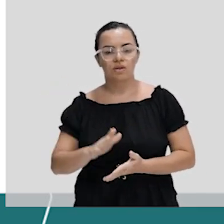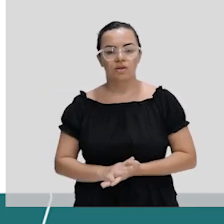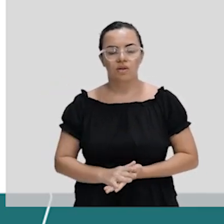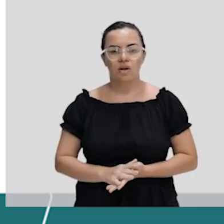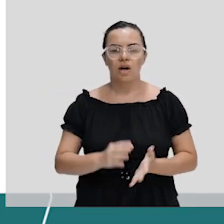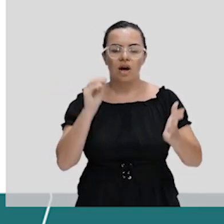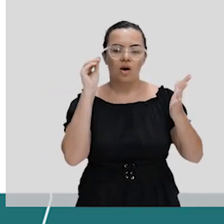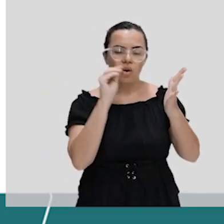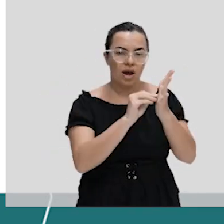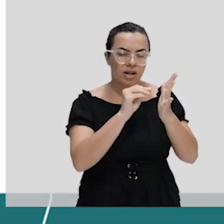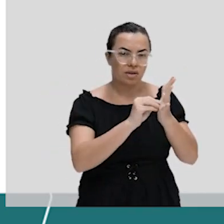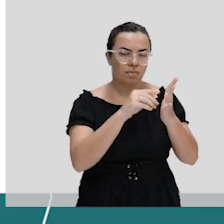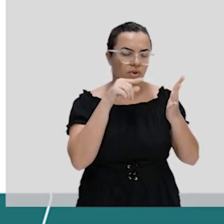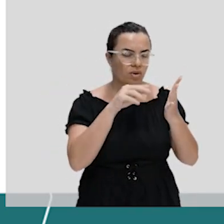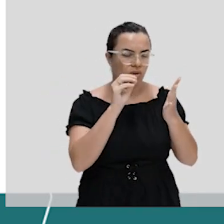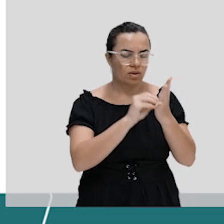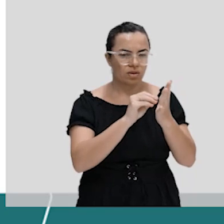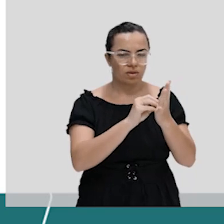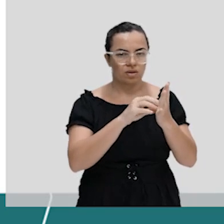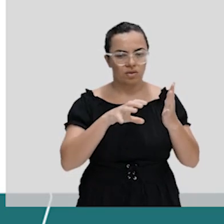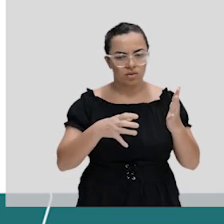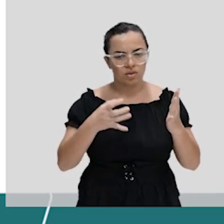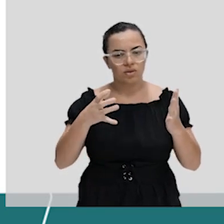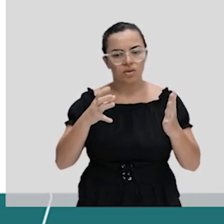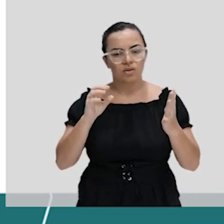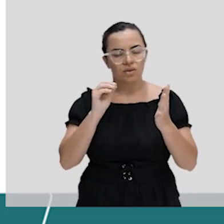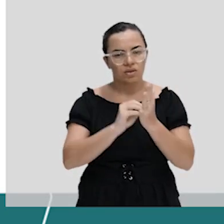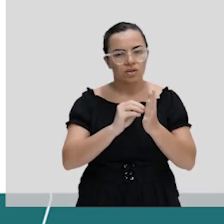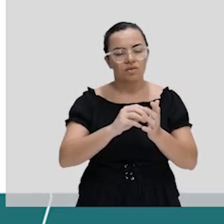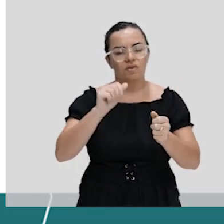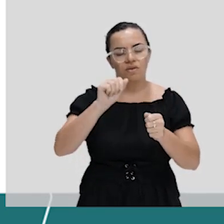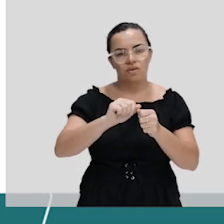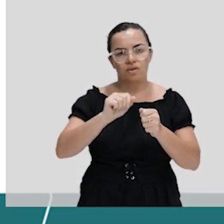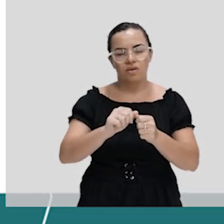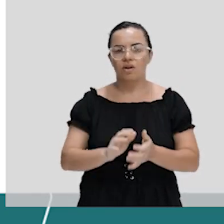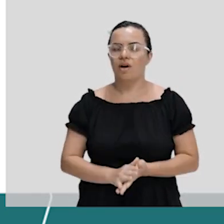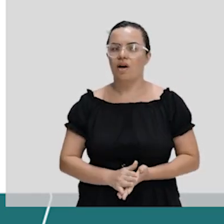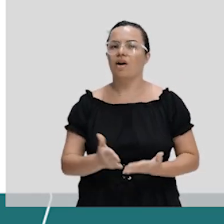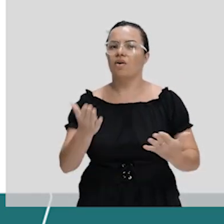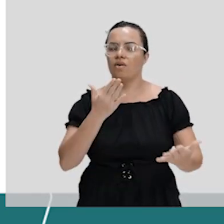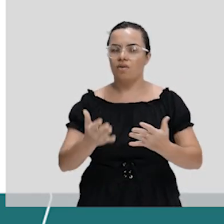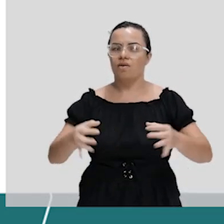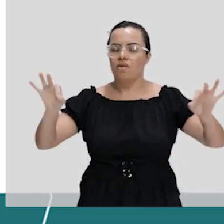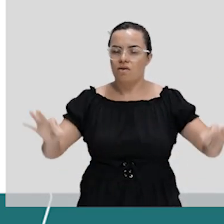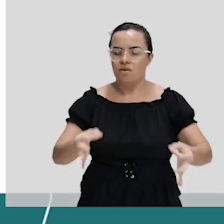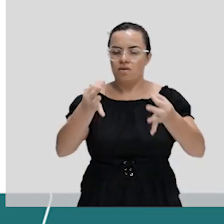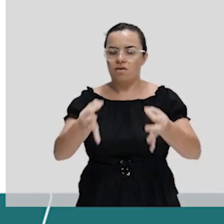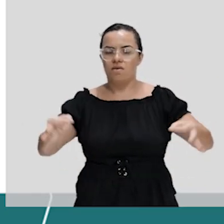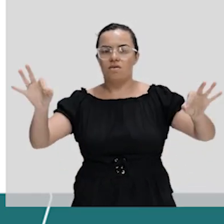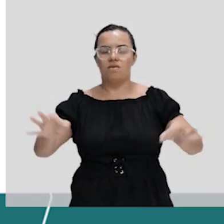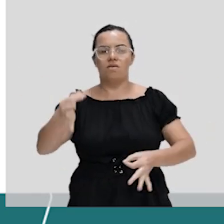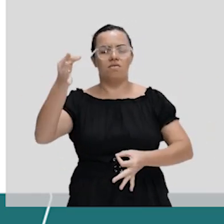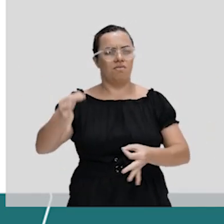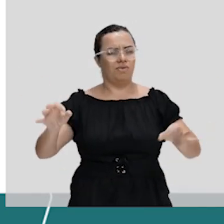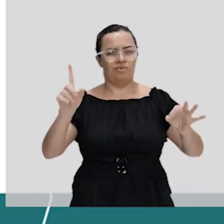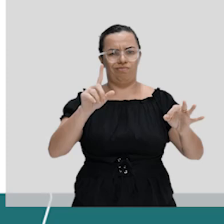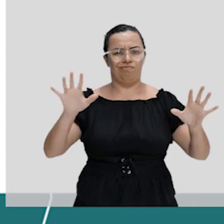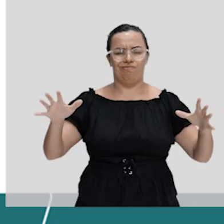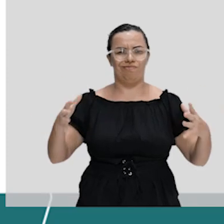É determinar algo. É isso que o maestro faz com a batuta, aquela varinha que ele usa, não é varinha